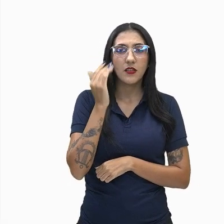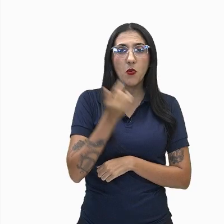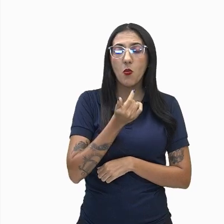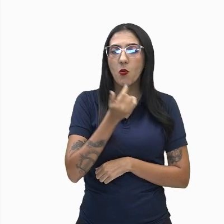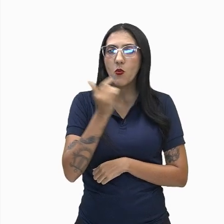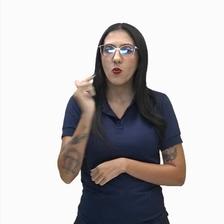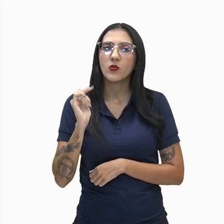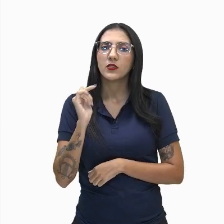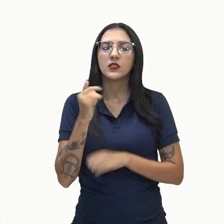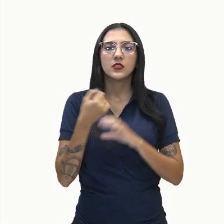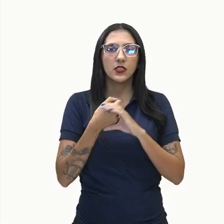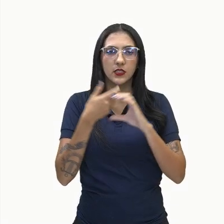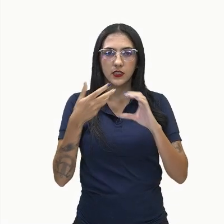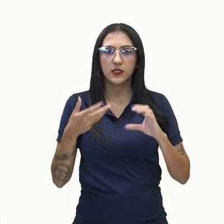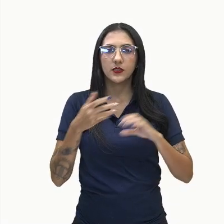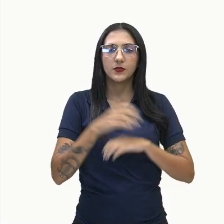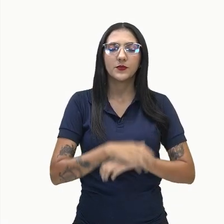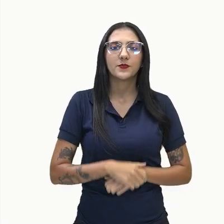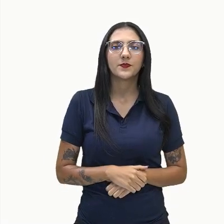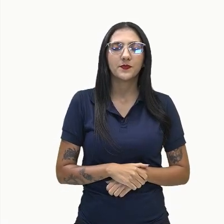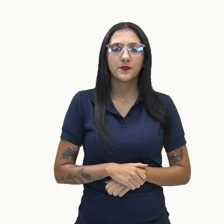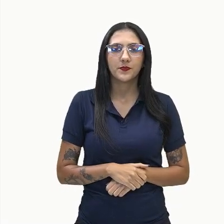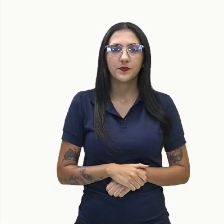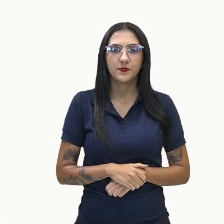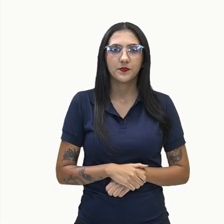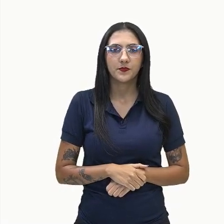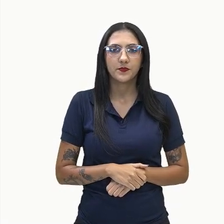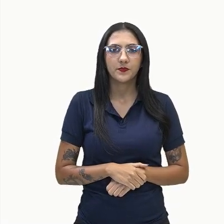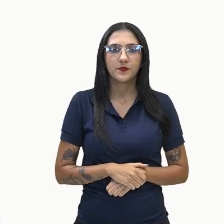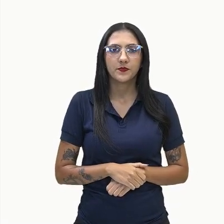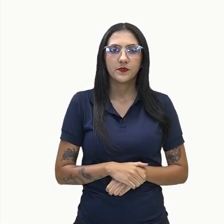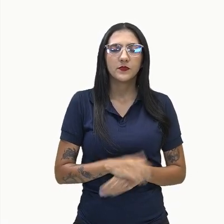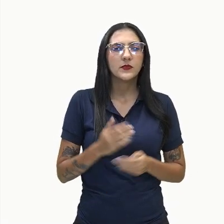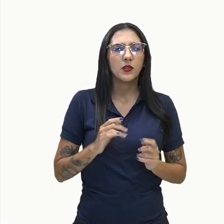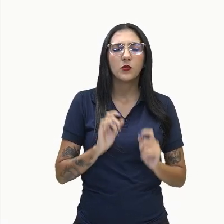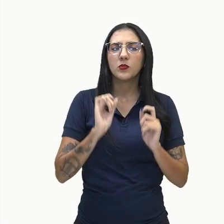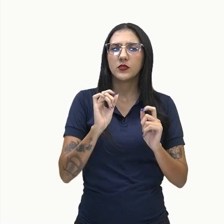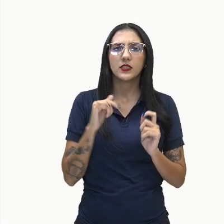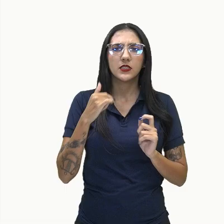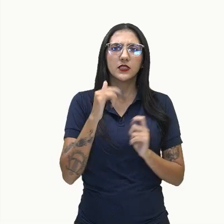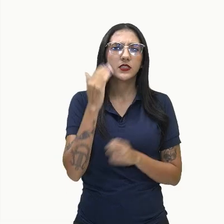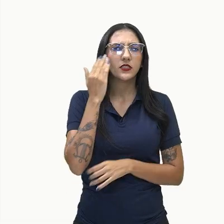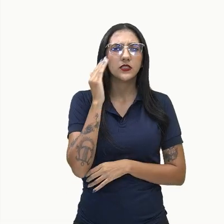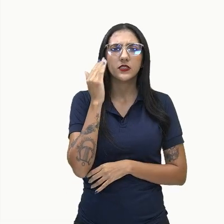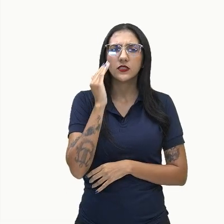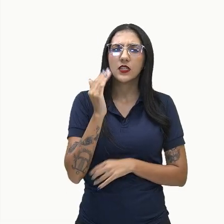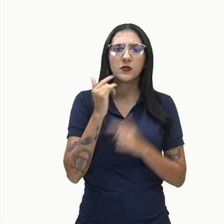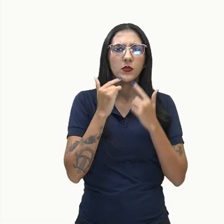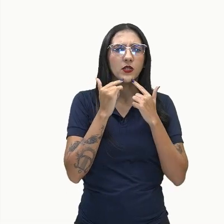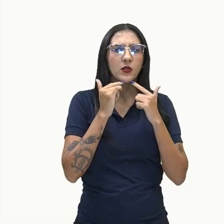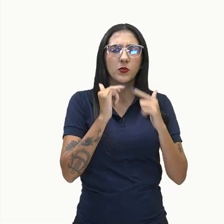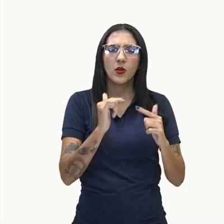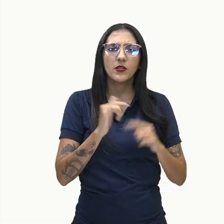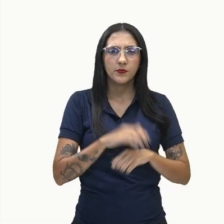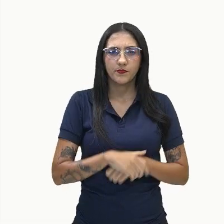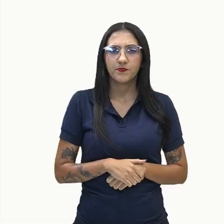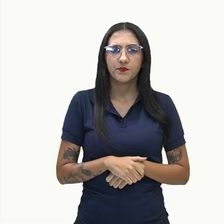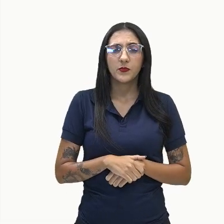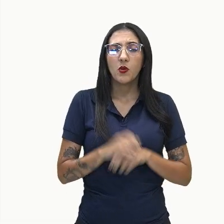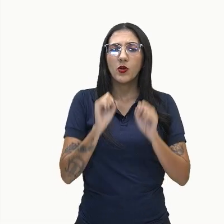ainda. Então, veja bem, eu entendo por linguagem qualquer